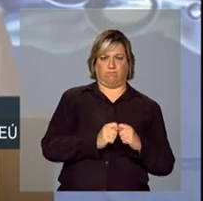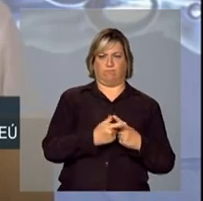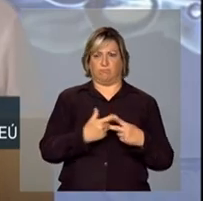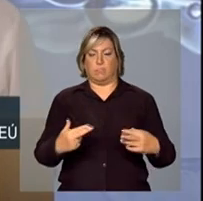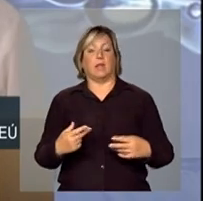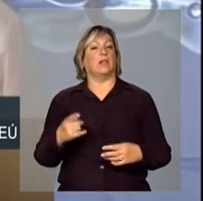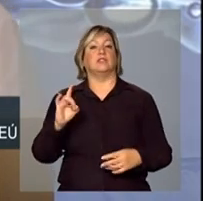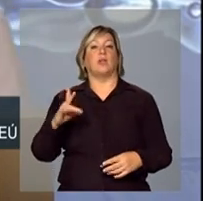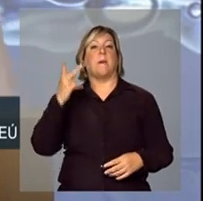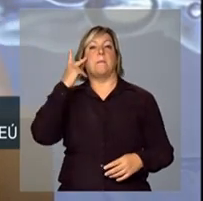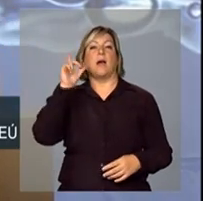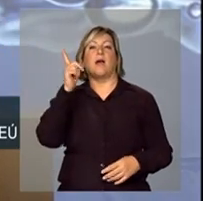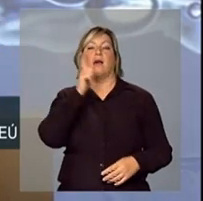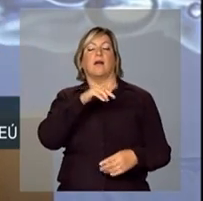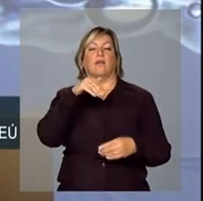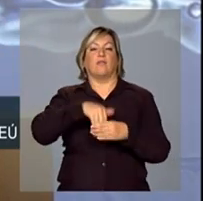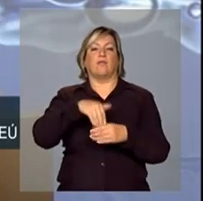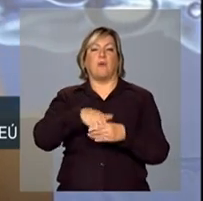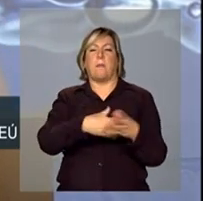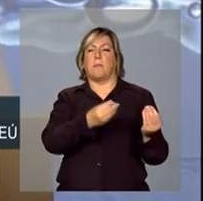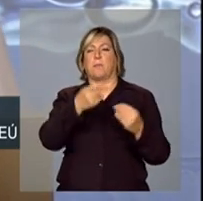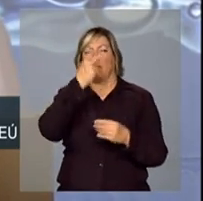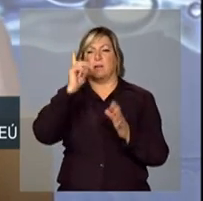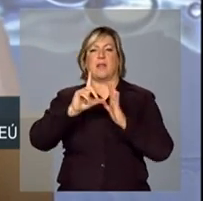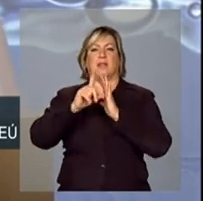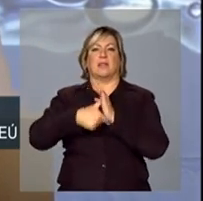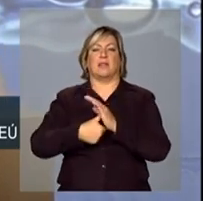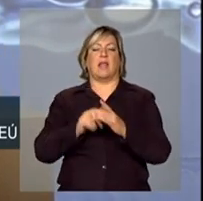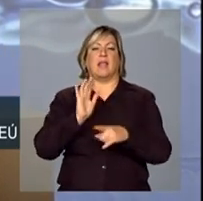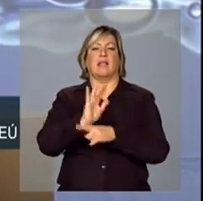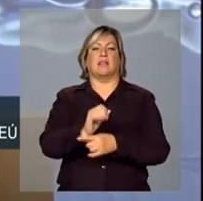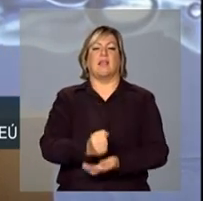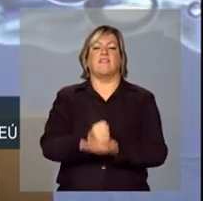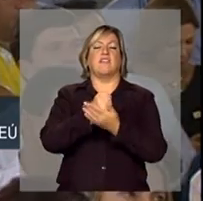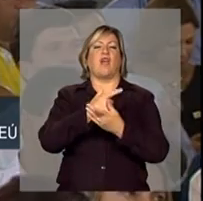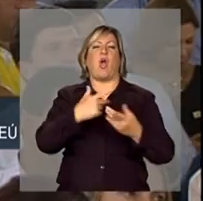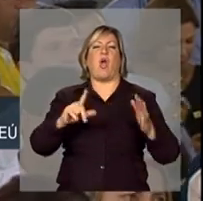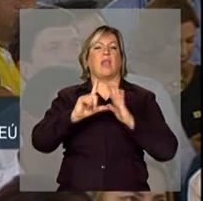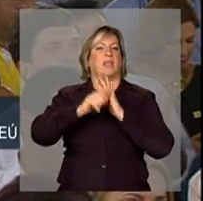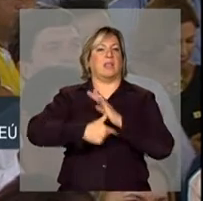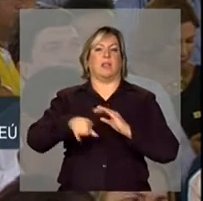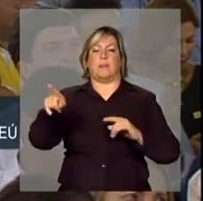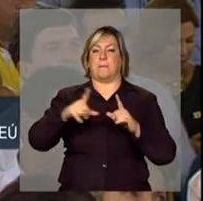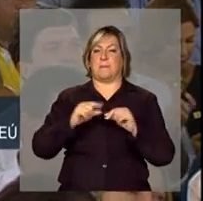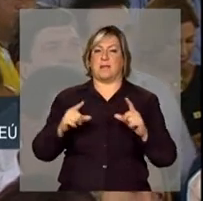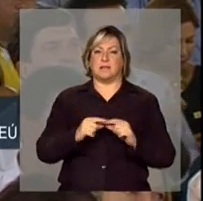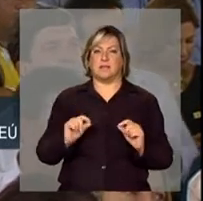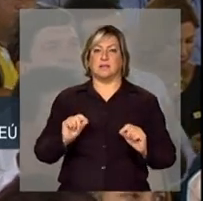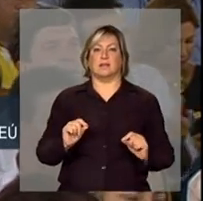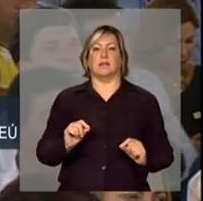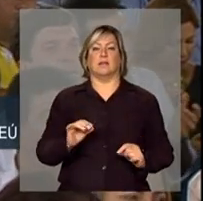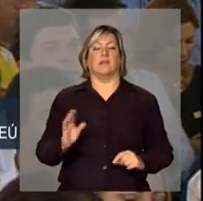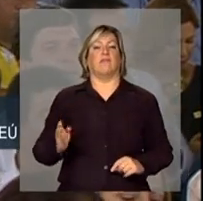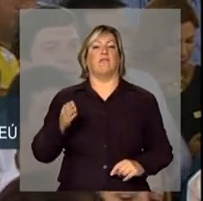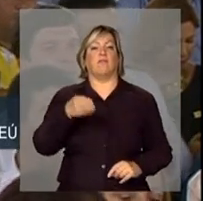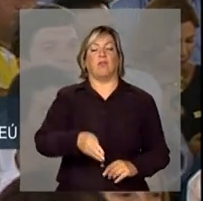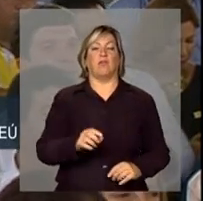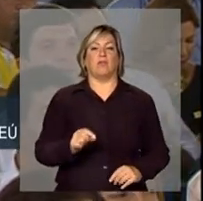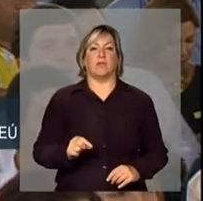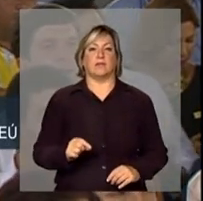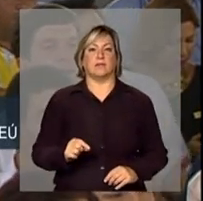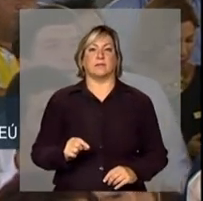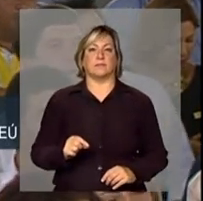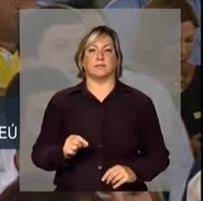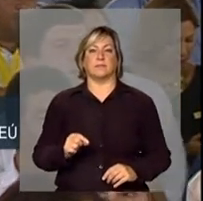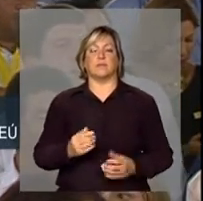muita gente atrasada, que foi defender coisa atrasada em Brasília e que foi